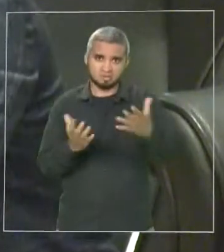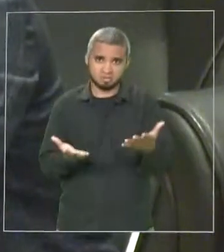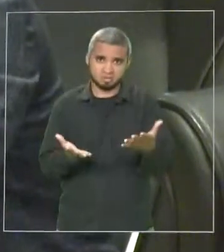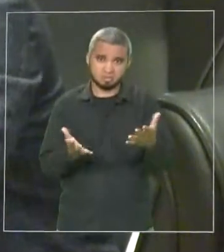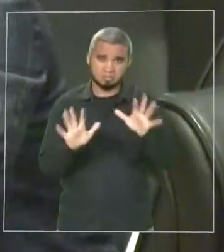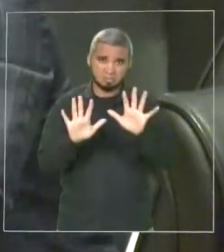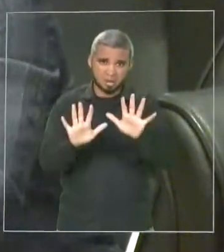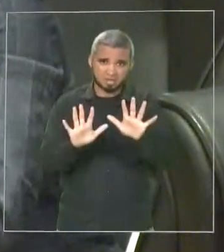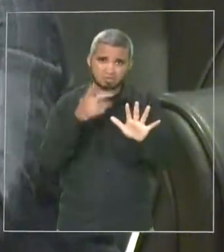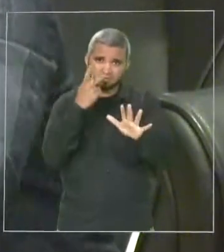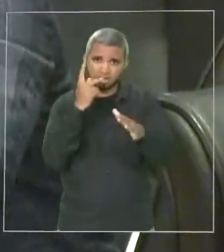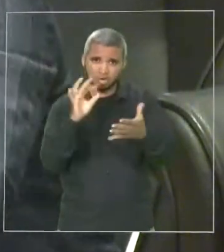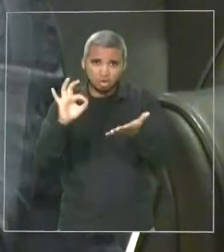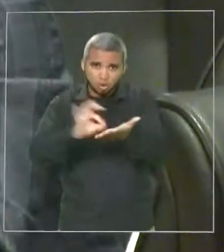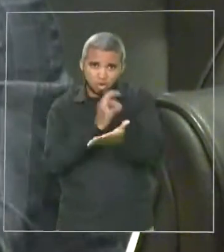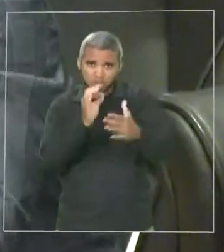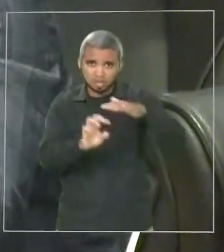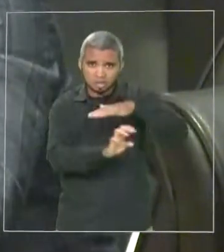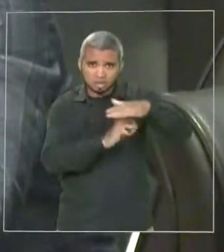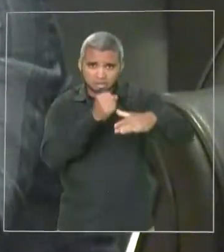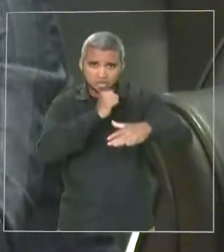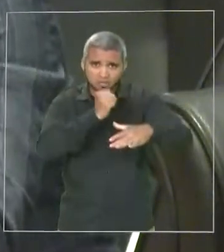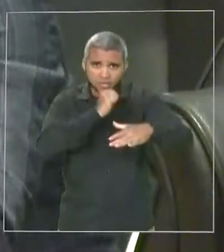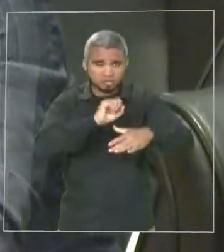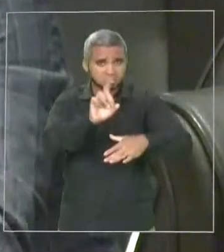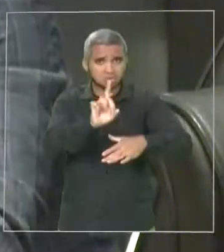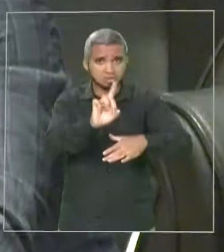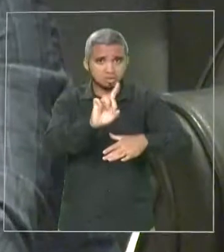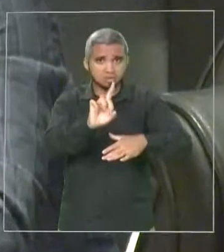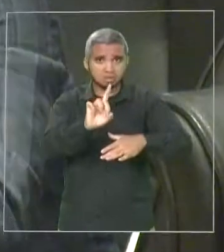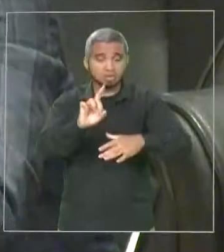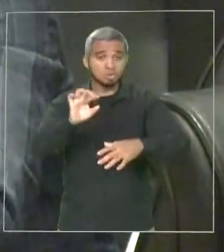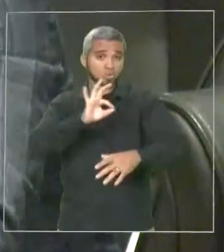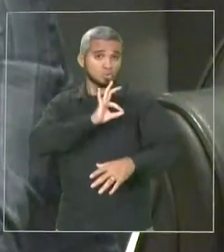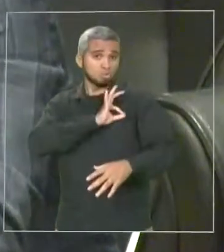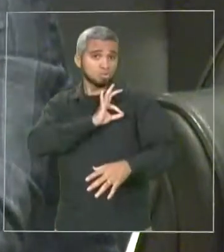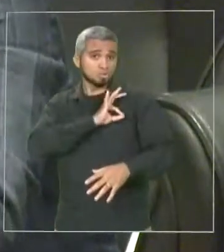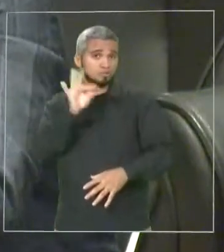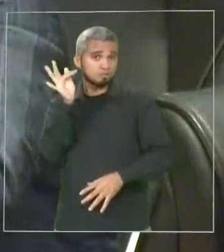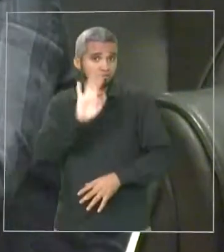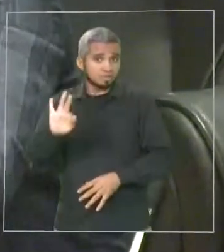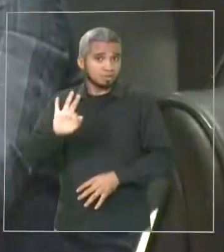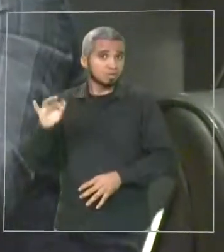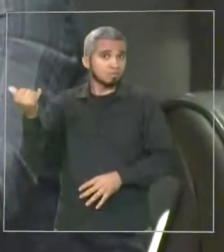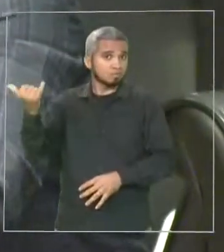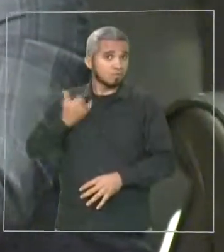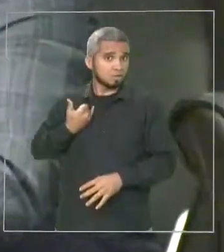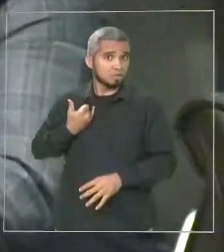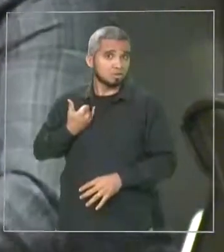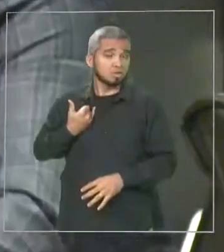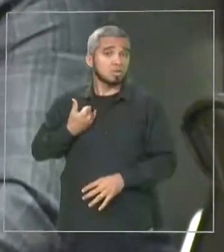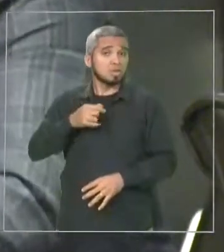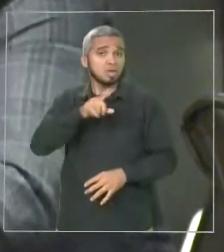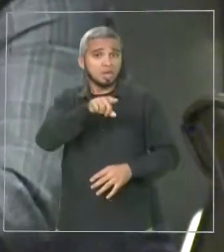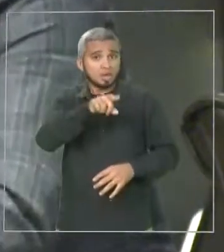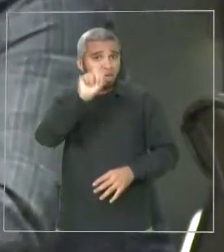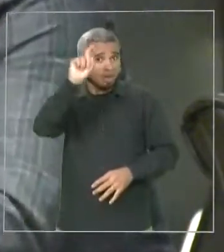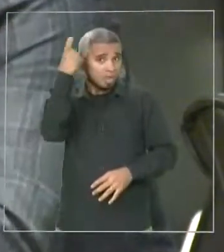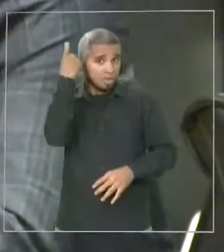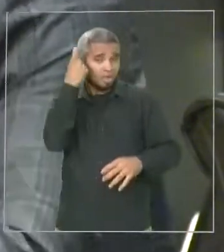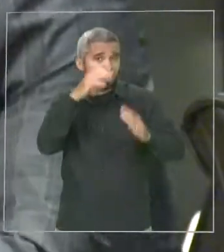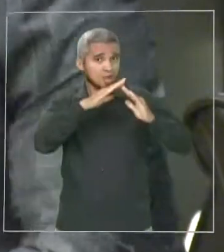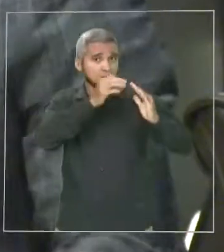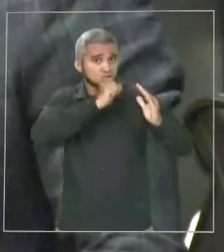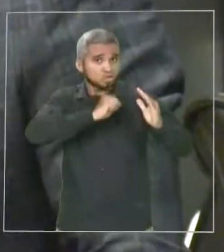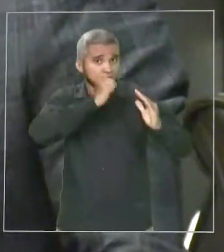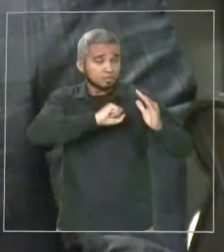uma sorveteria. O que eu ouvi do policial federal foi isso, que era uma sorveteria que houve uma mudança em